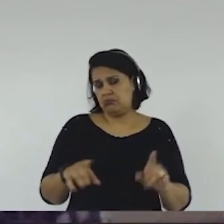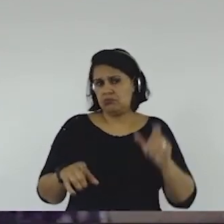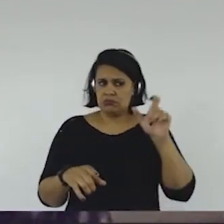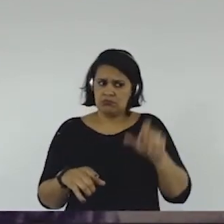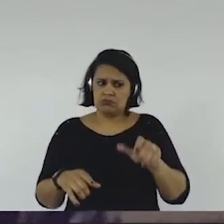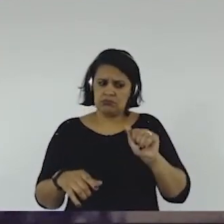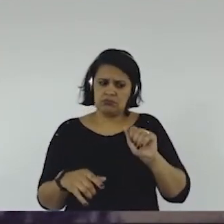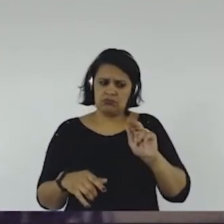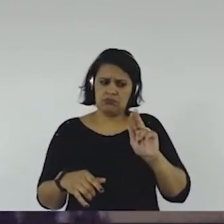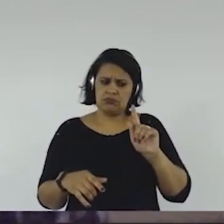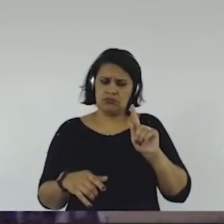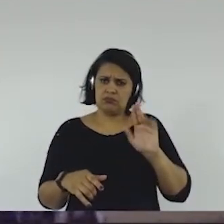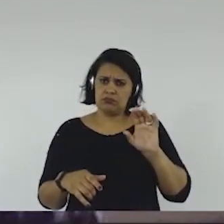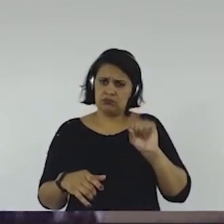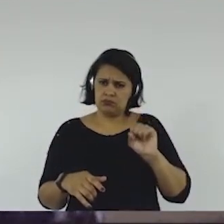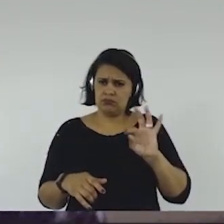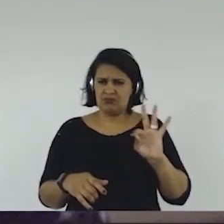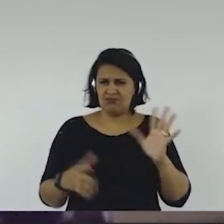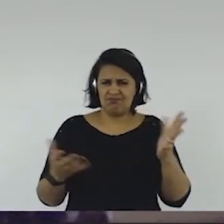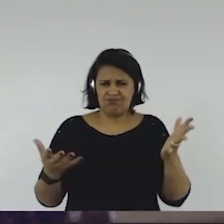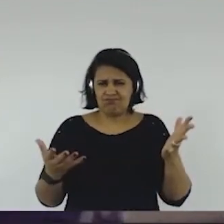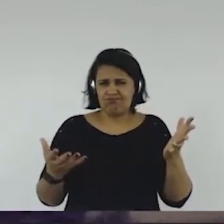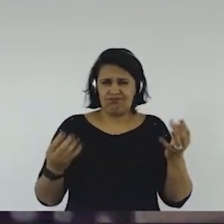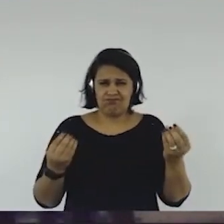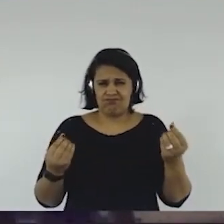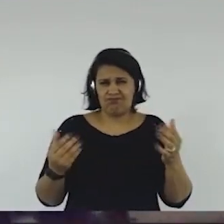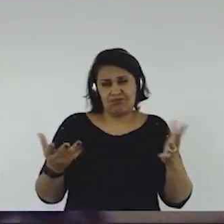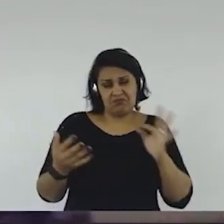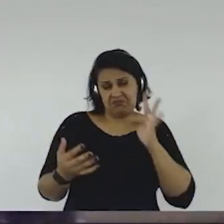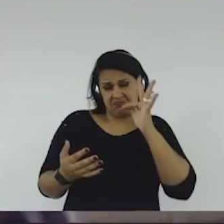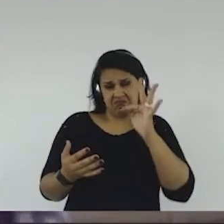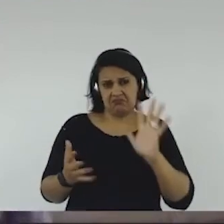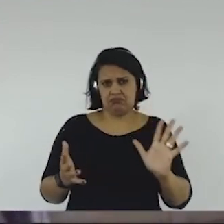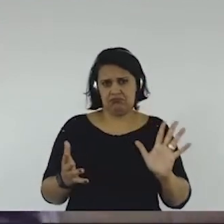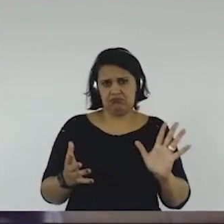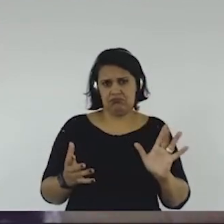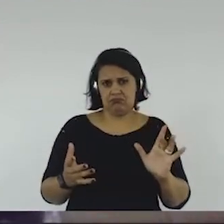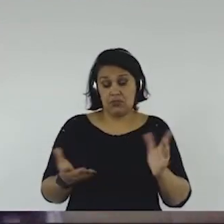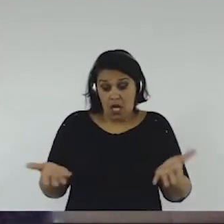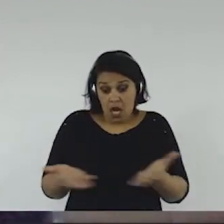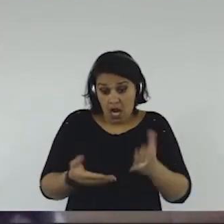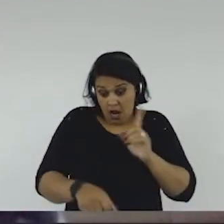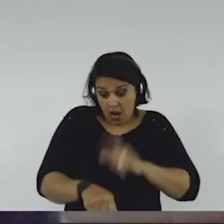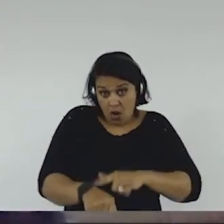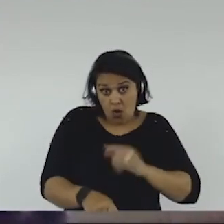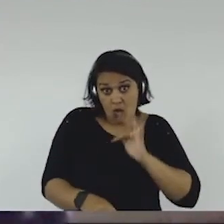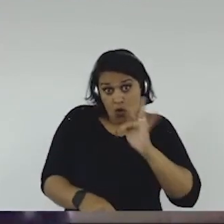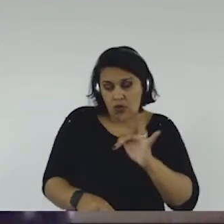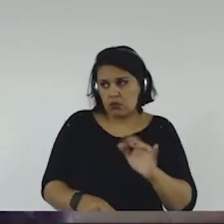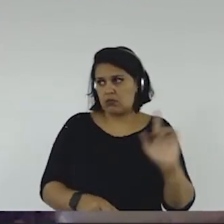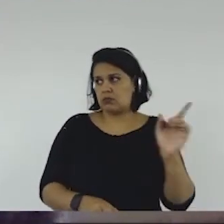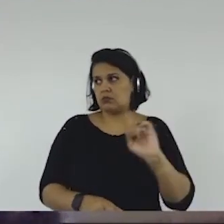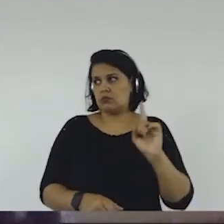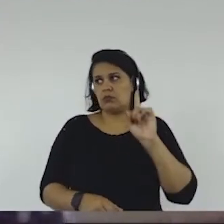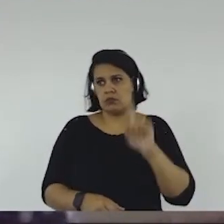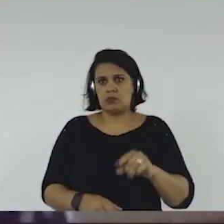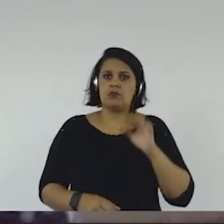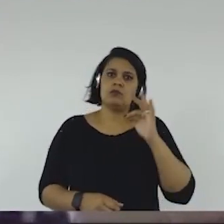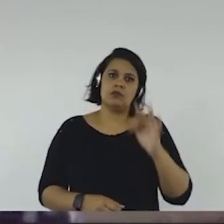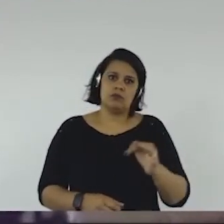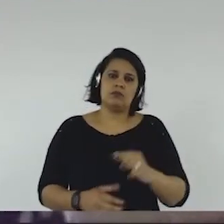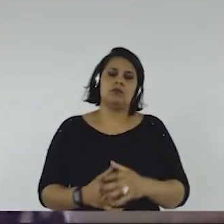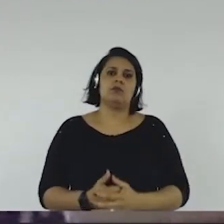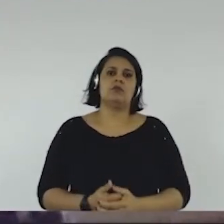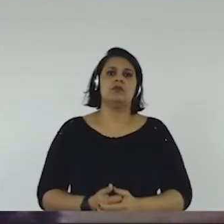está falando me parece é um futuro, não é um futuro imediato, né? Ele vai acontecer, mas vai demorar um